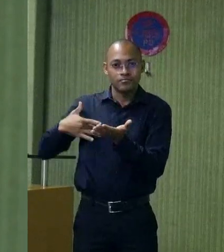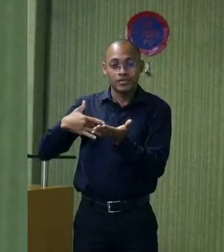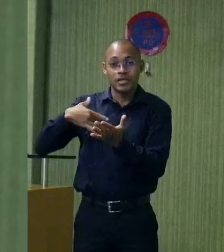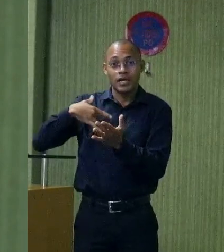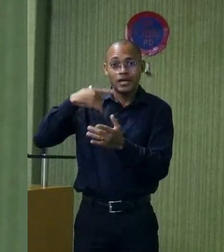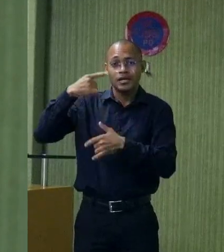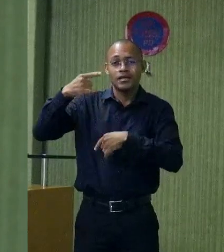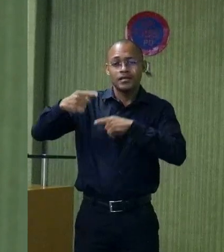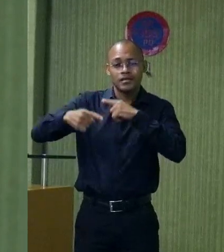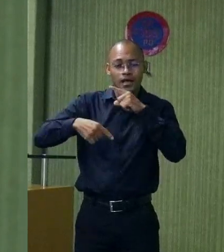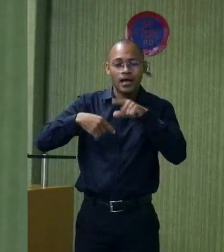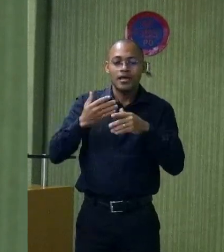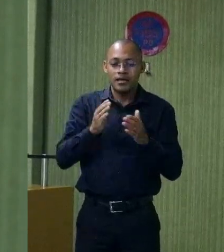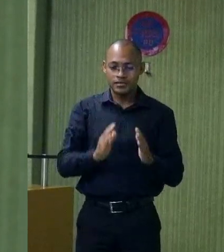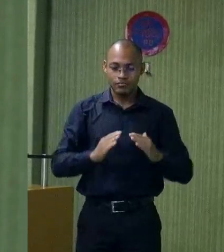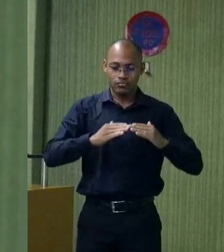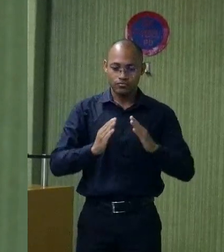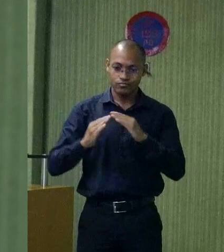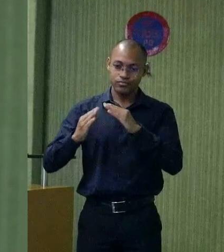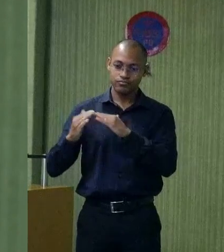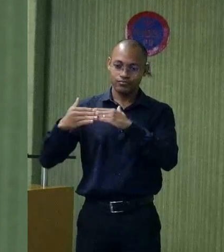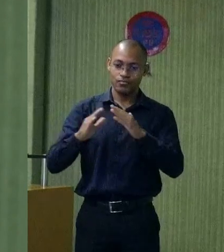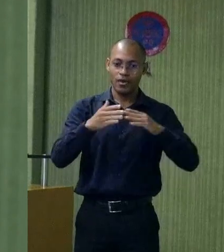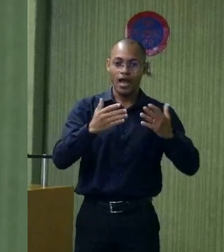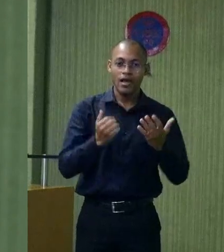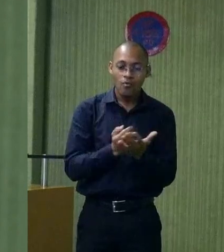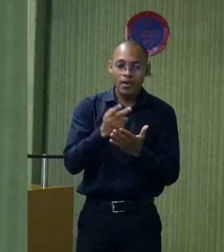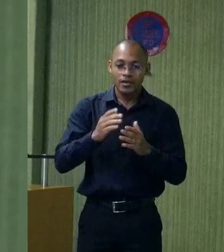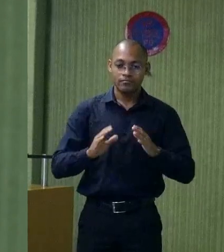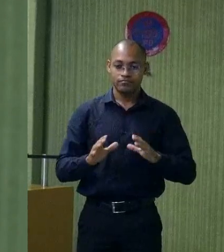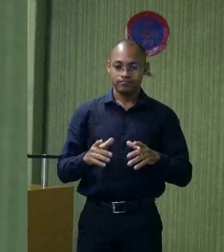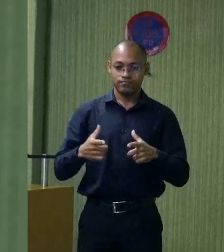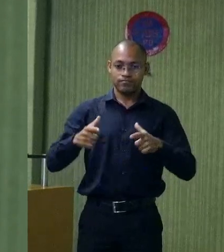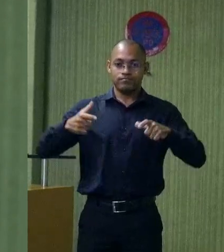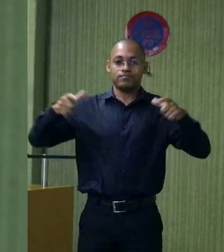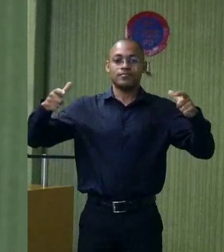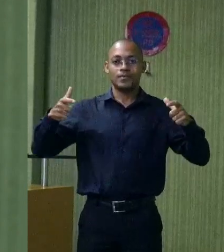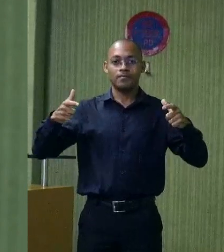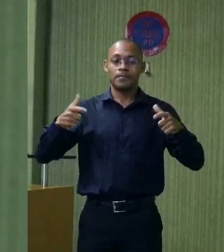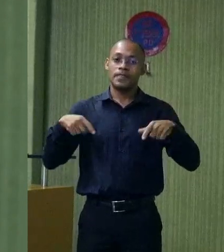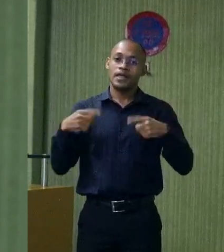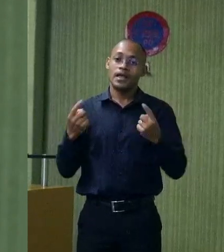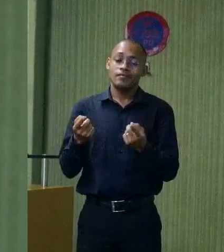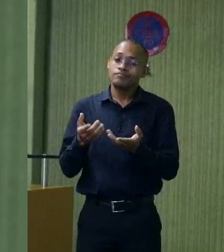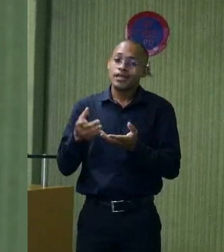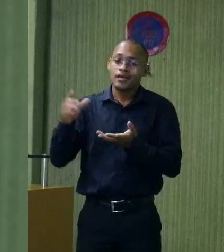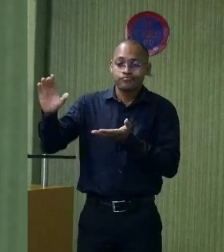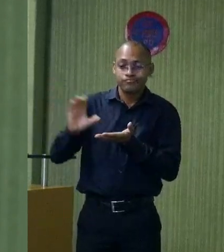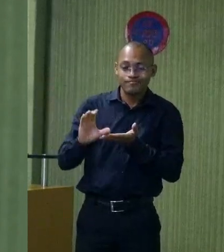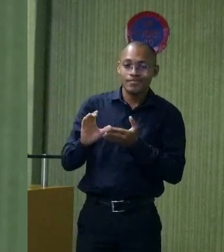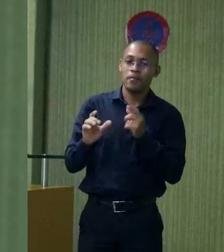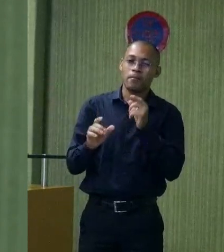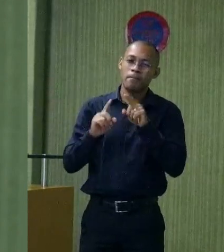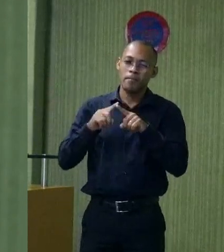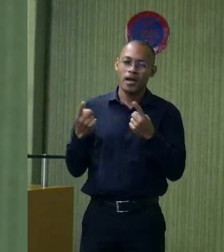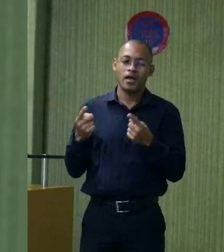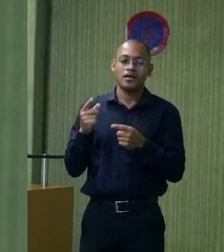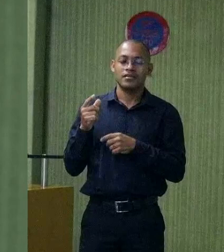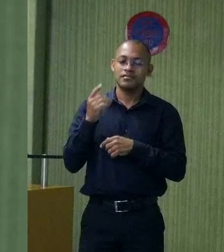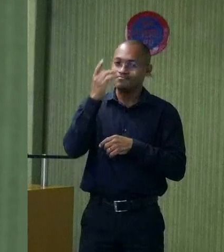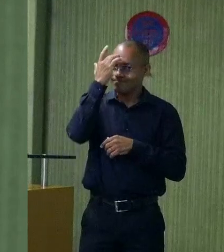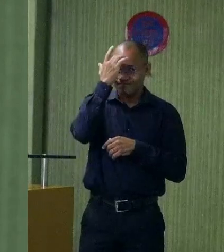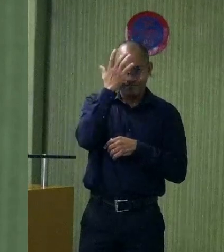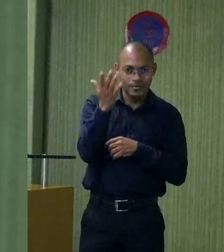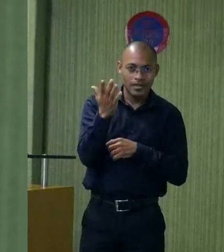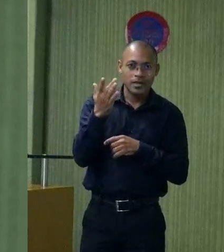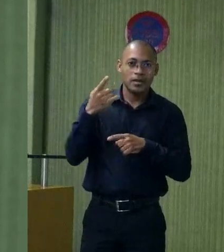assim nessas comunidades então assim recebe uns recursos mas não é tão fácil porque são recursos que